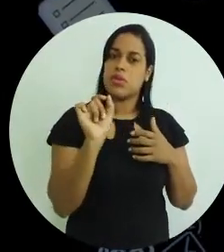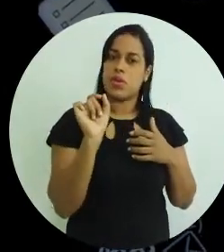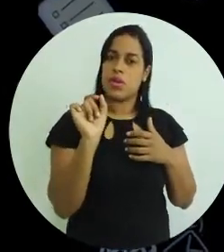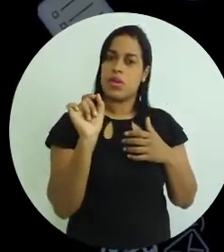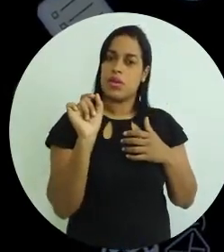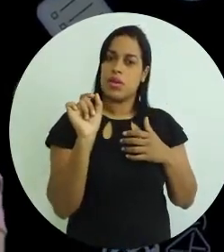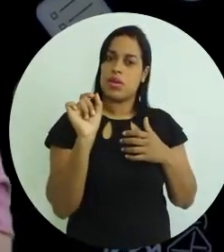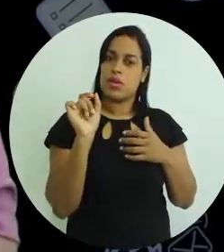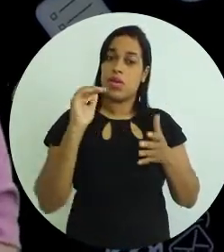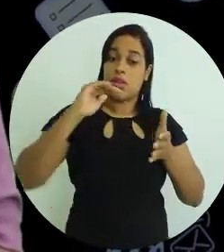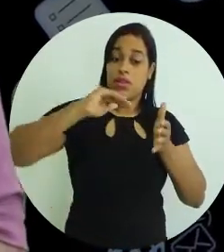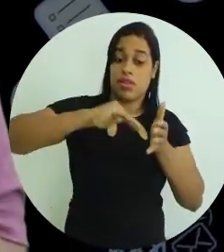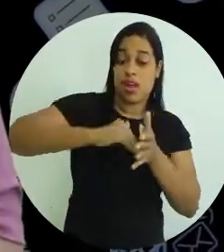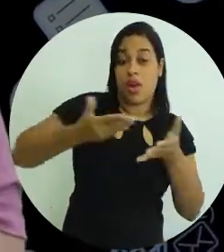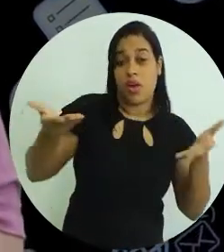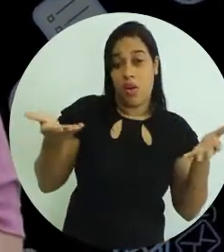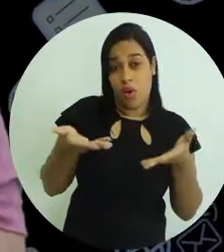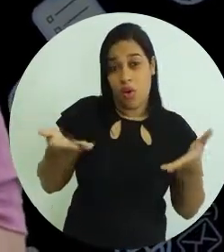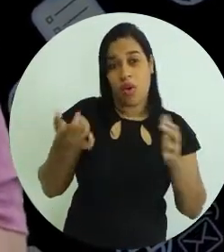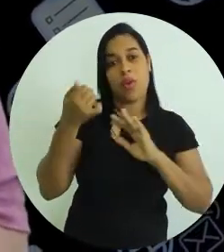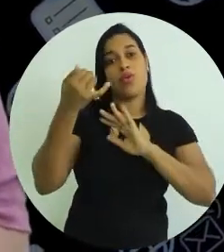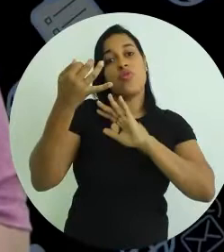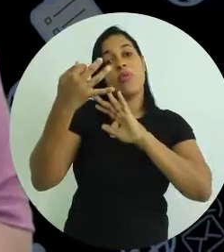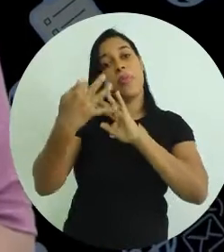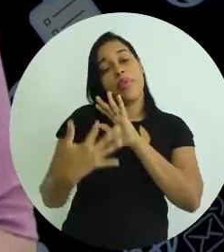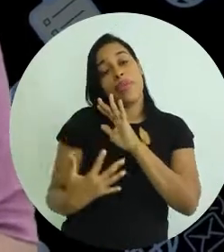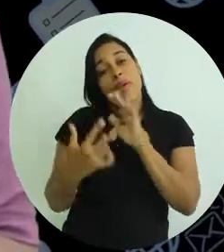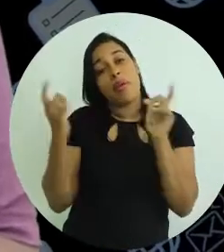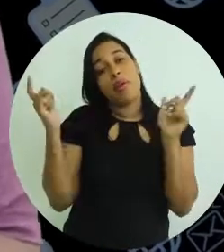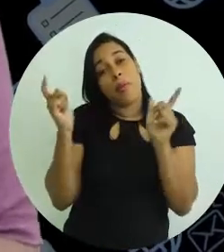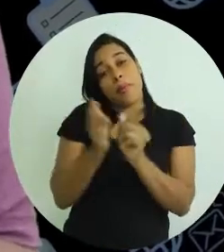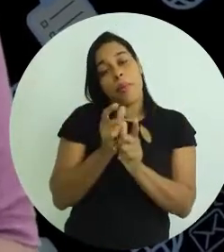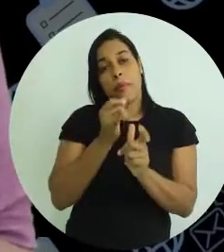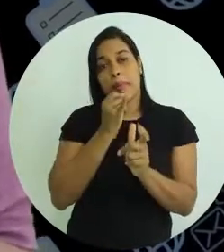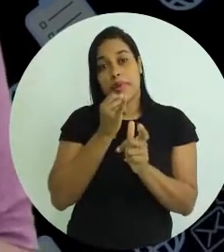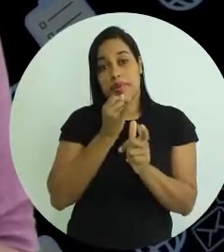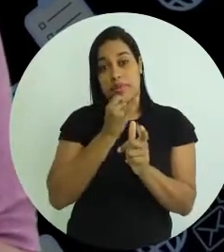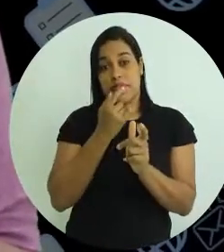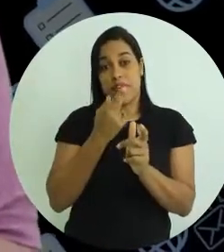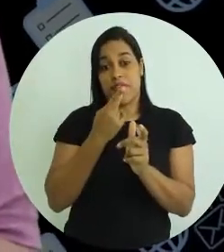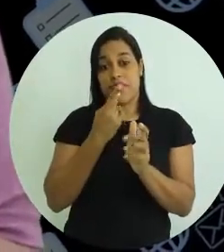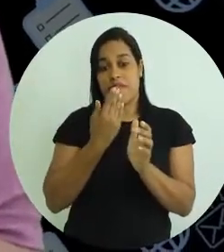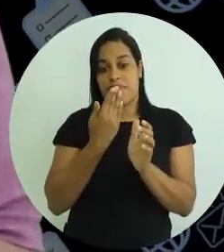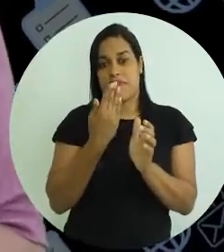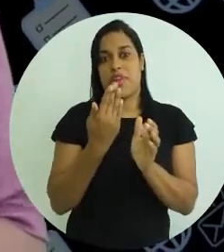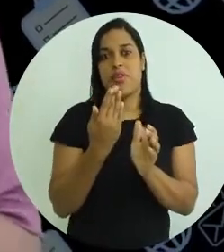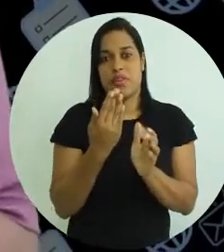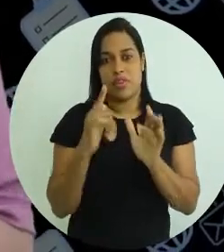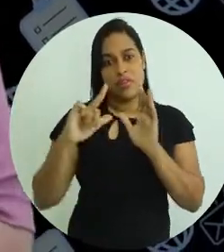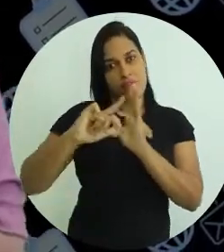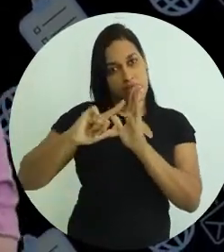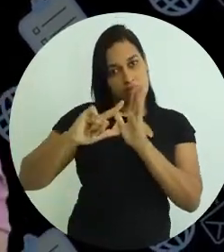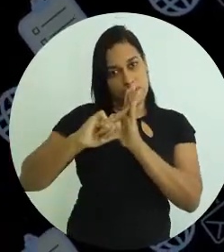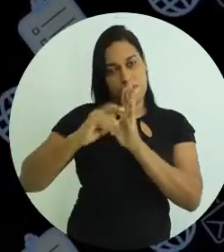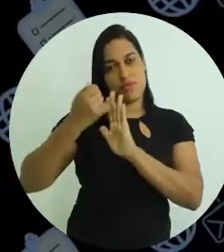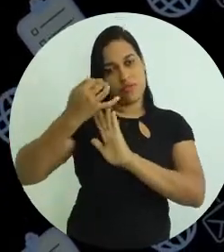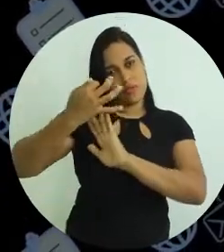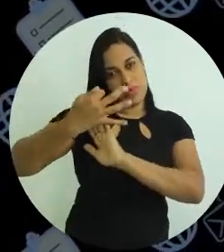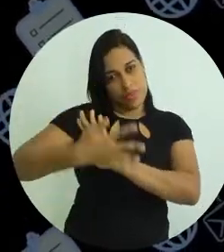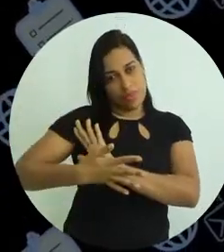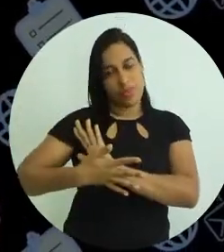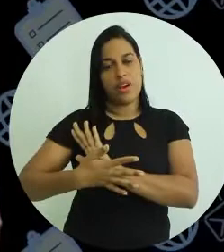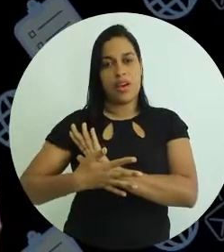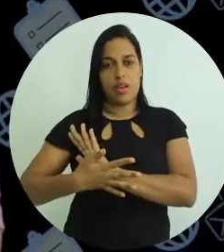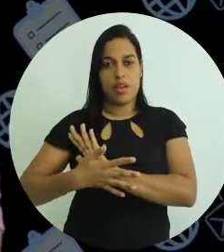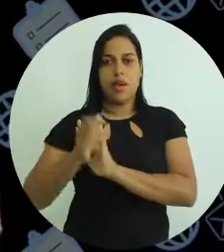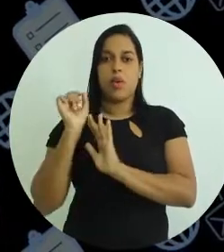até agora eu falei muito pouco do que acontece lá no que a gente chama de frente de loja. Mas vamos dar um nome mais